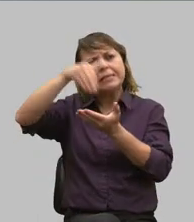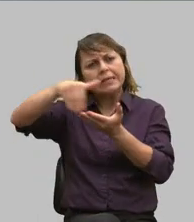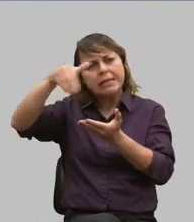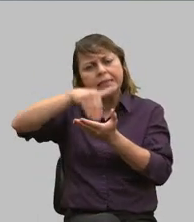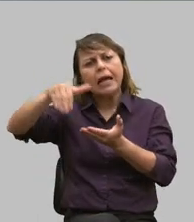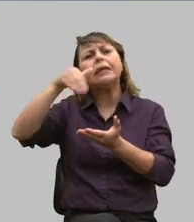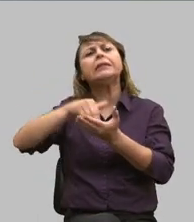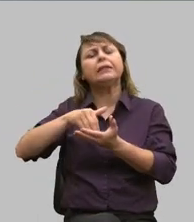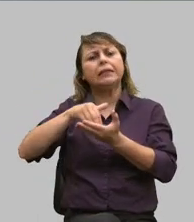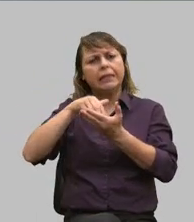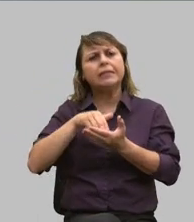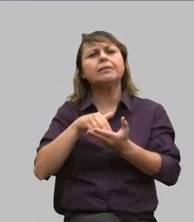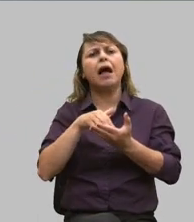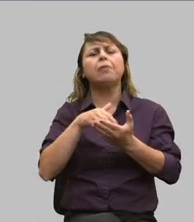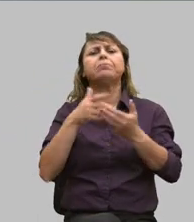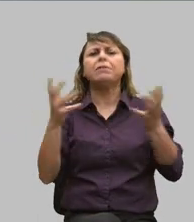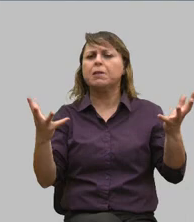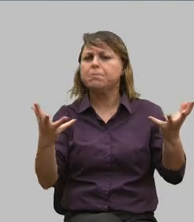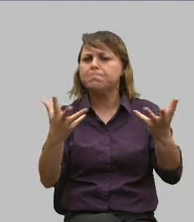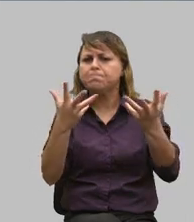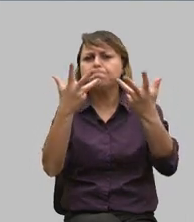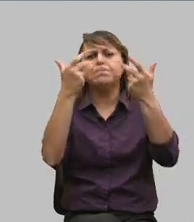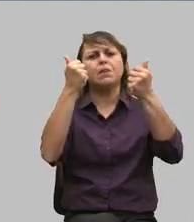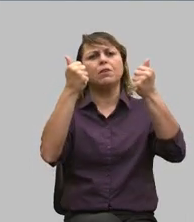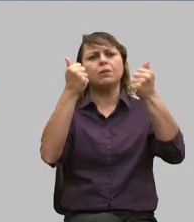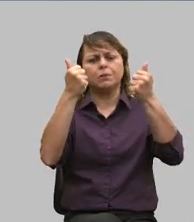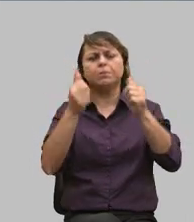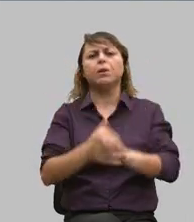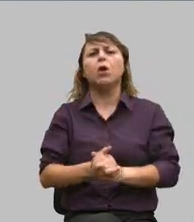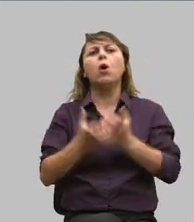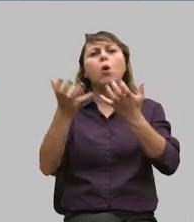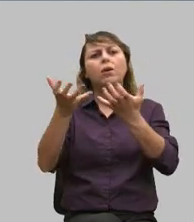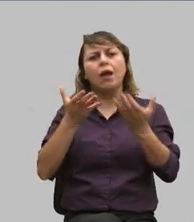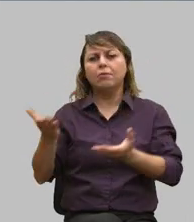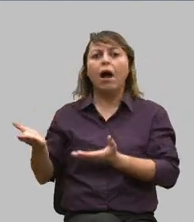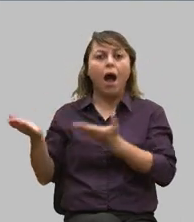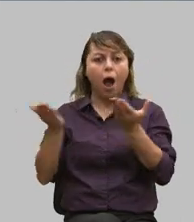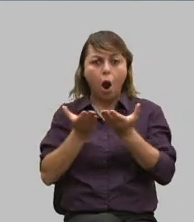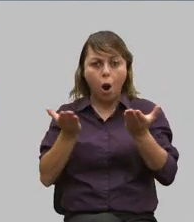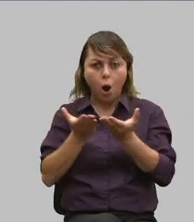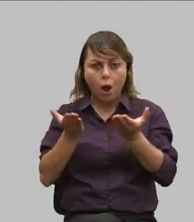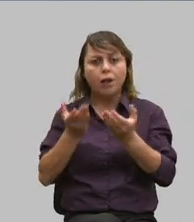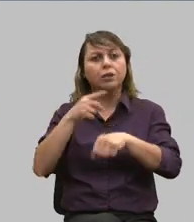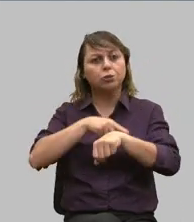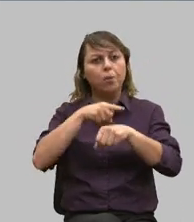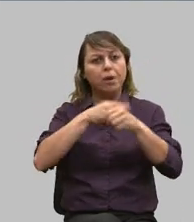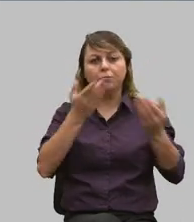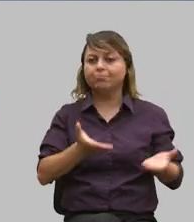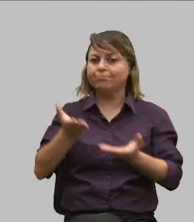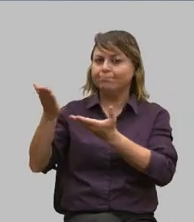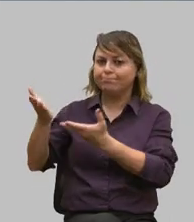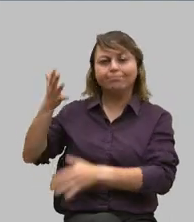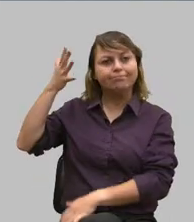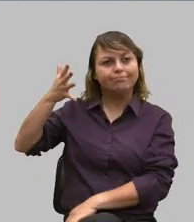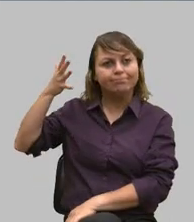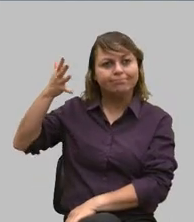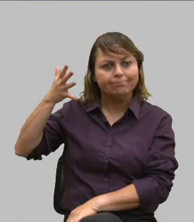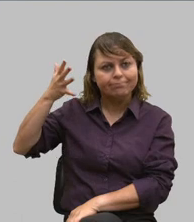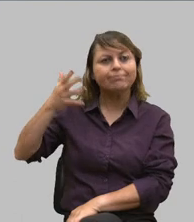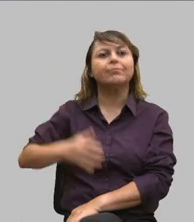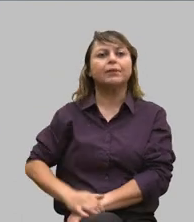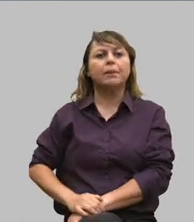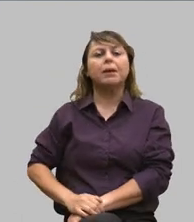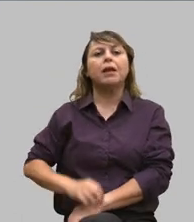que está fazendo essa revolução eu quero passar nesse momento a palavra para a